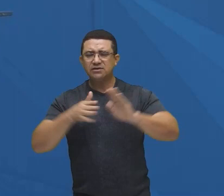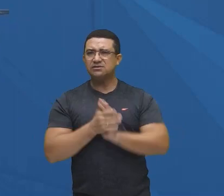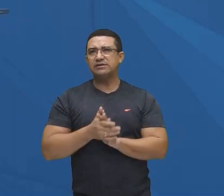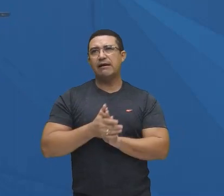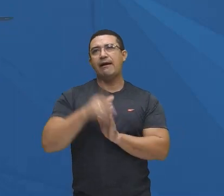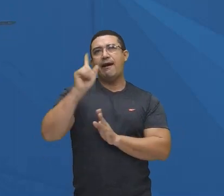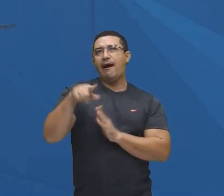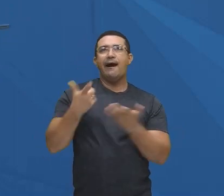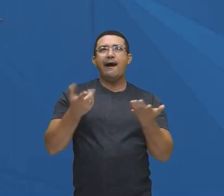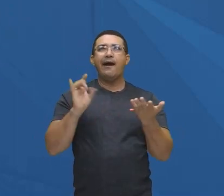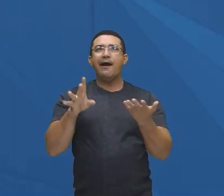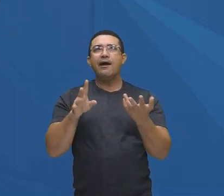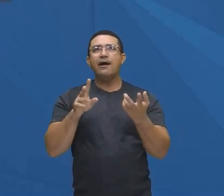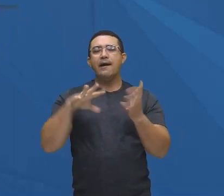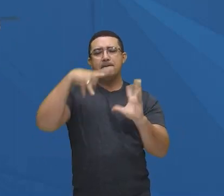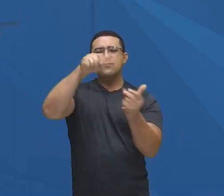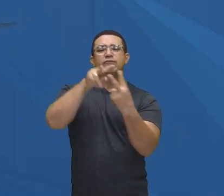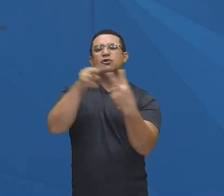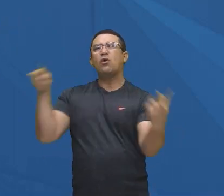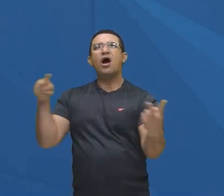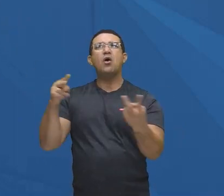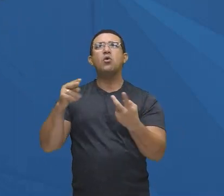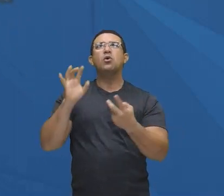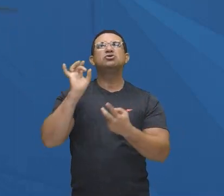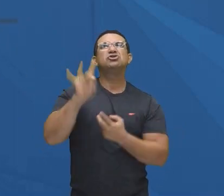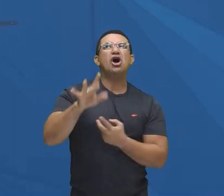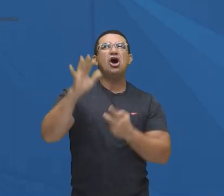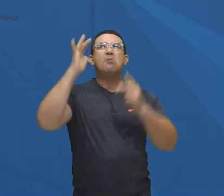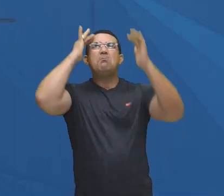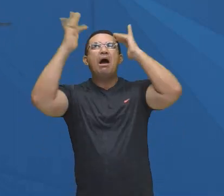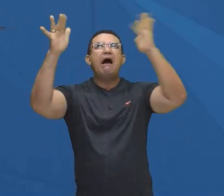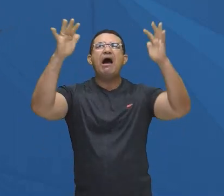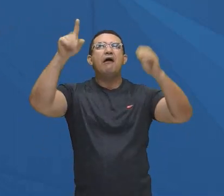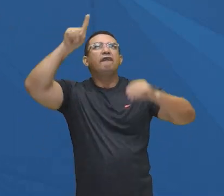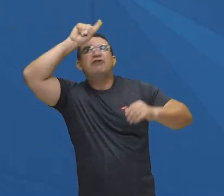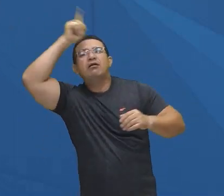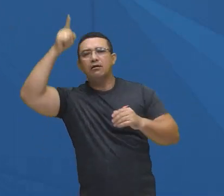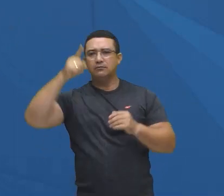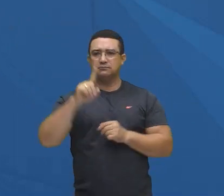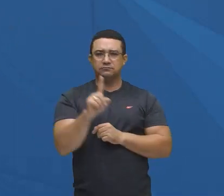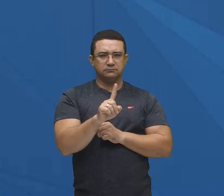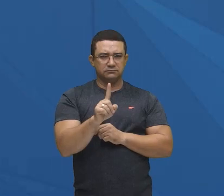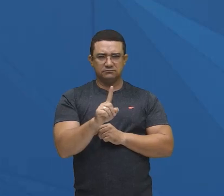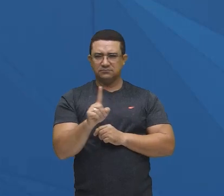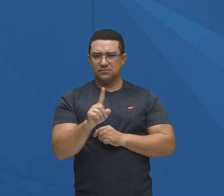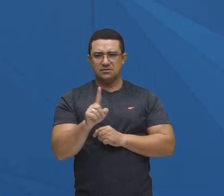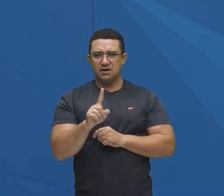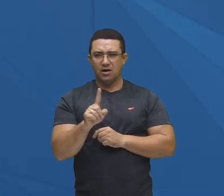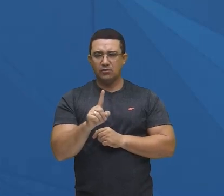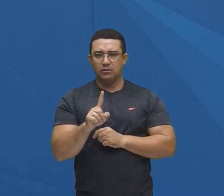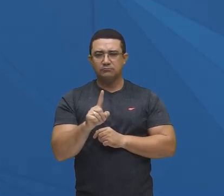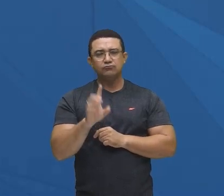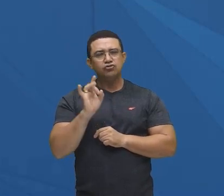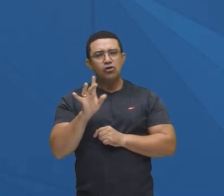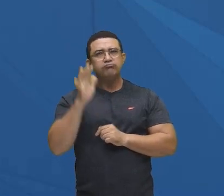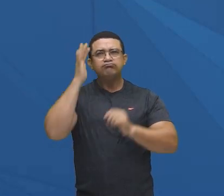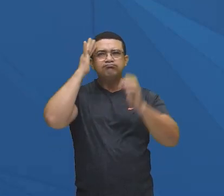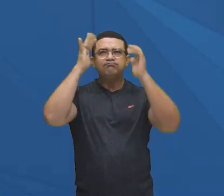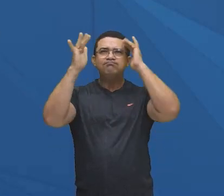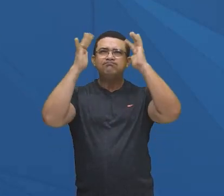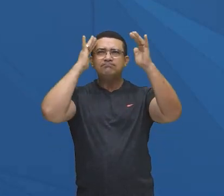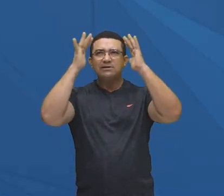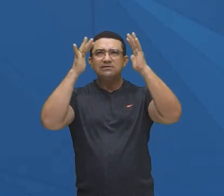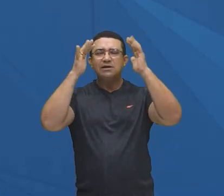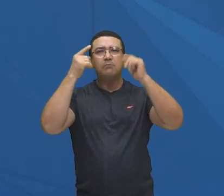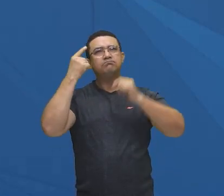que é imaginário, que não existe, que é fictício, tá bom? Então são questões para a gente trazer aí um